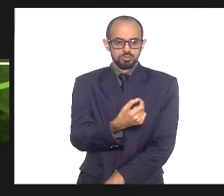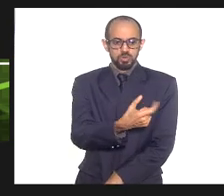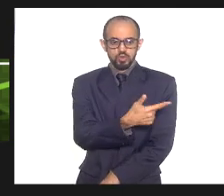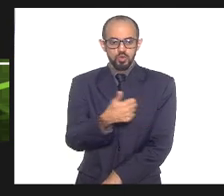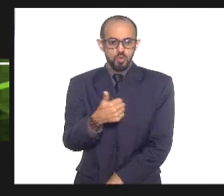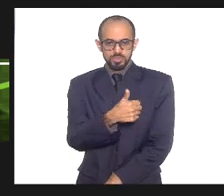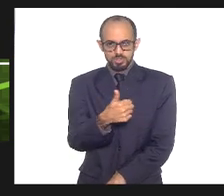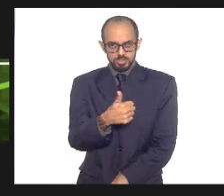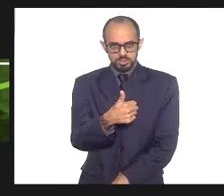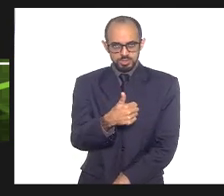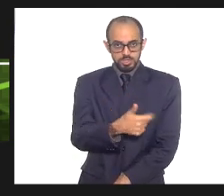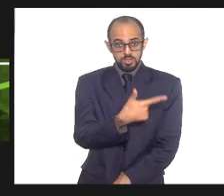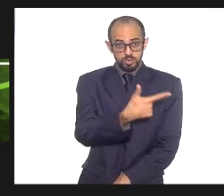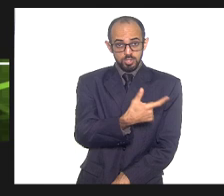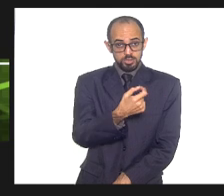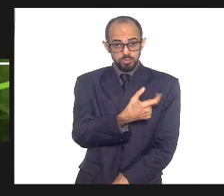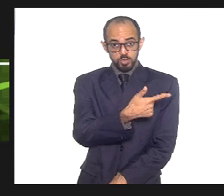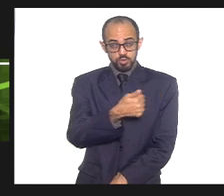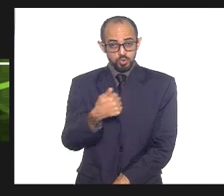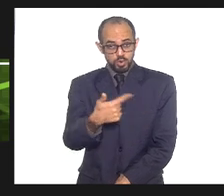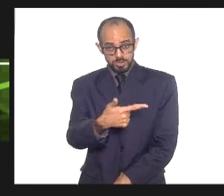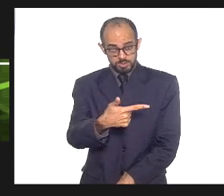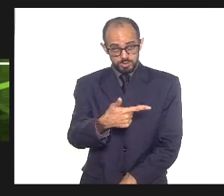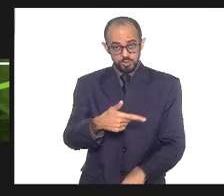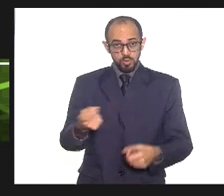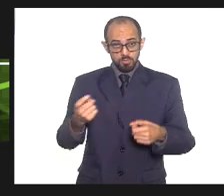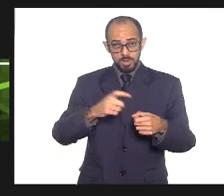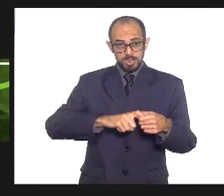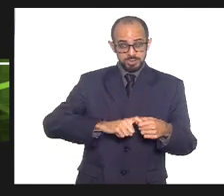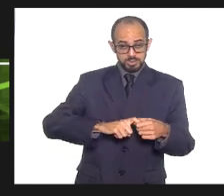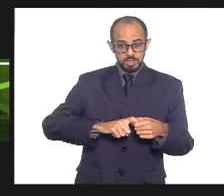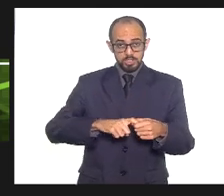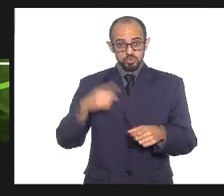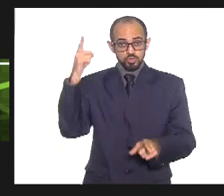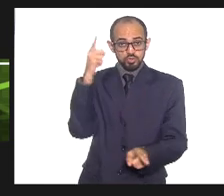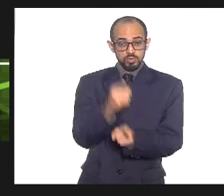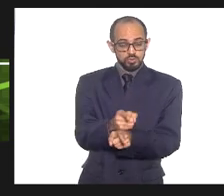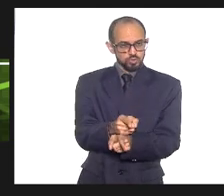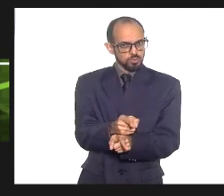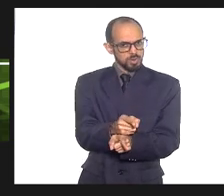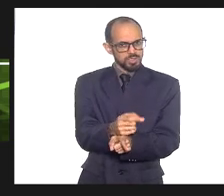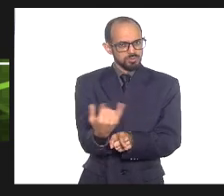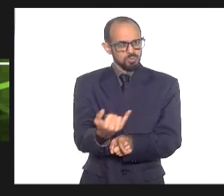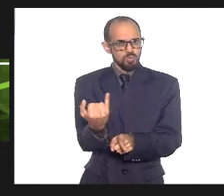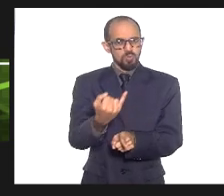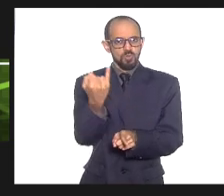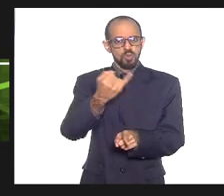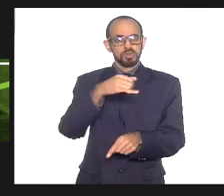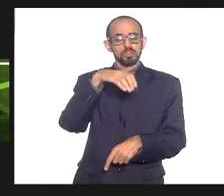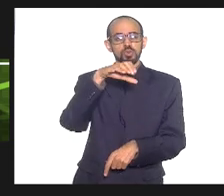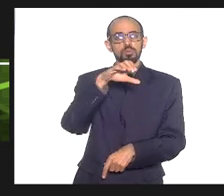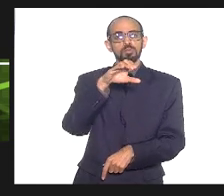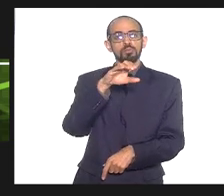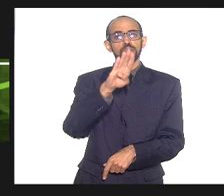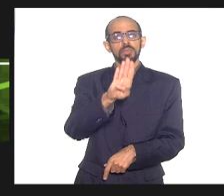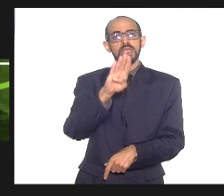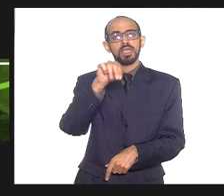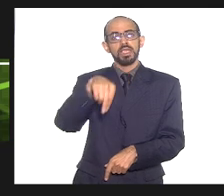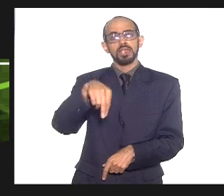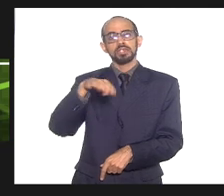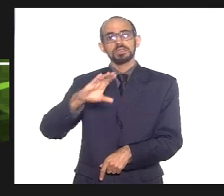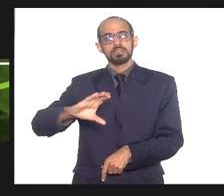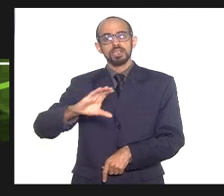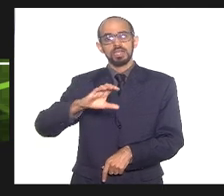ano de 2012, junto com nossos parceiros desse projeto, tivemos uma descoberta muito relevante no bloco BMC-33,